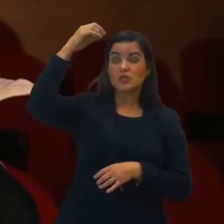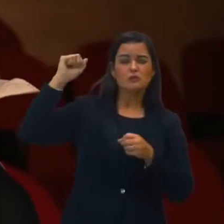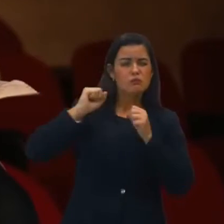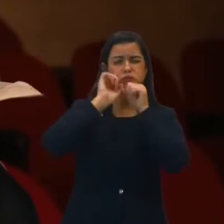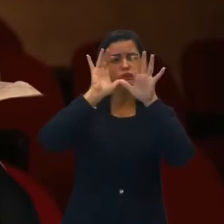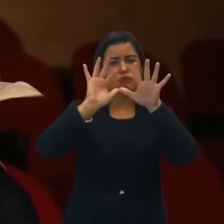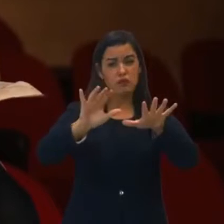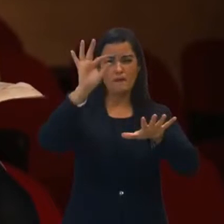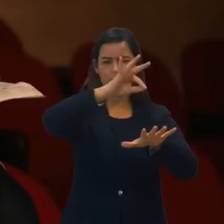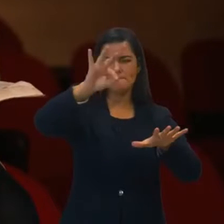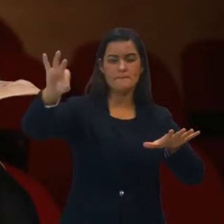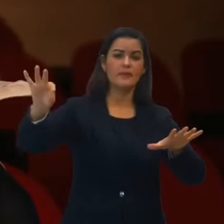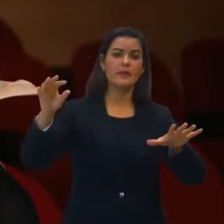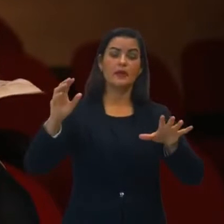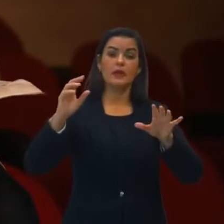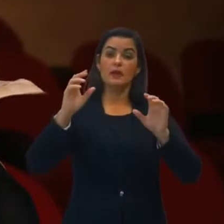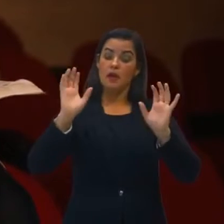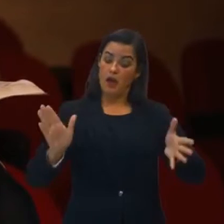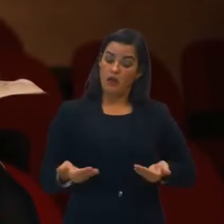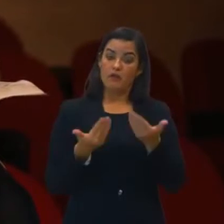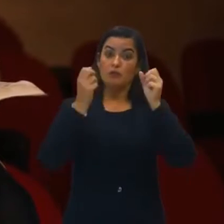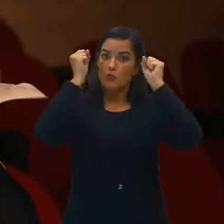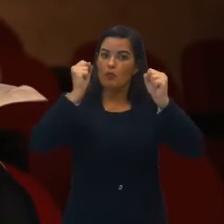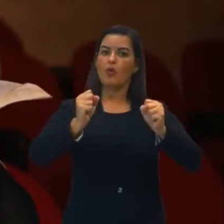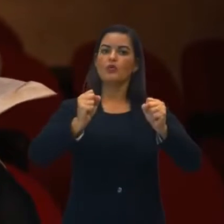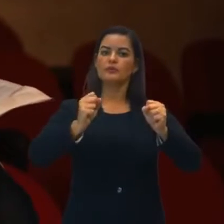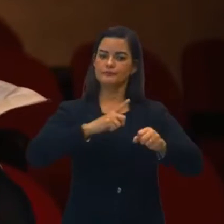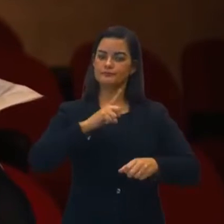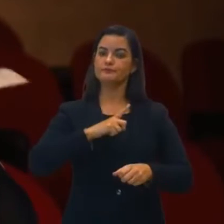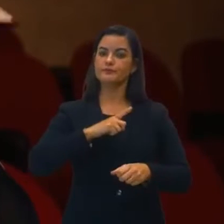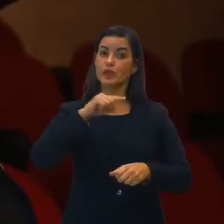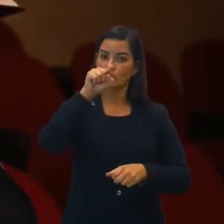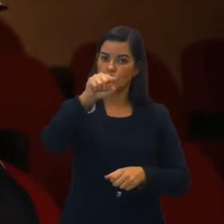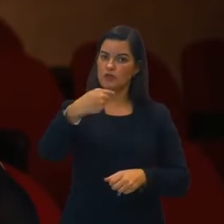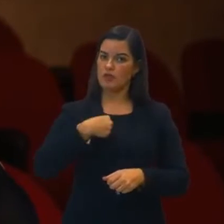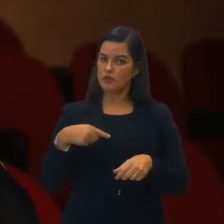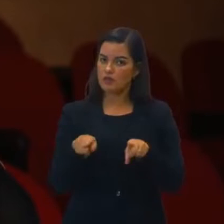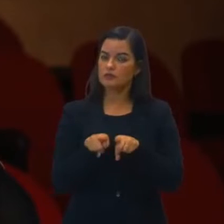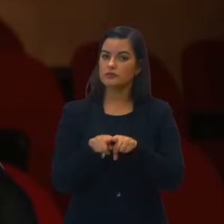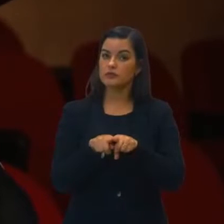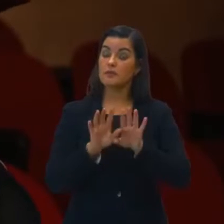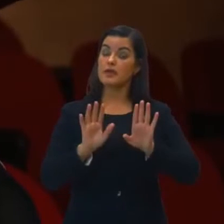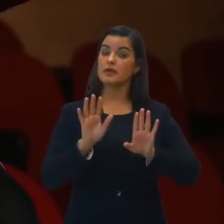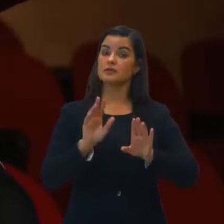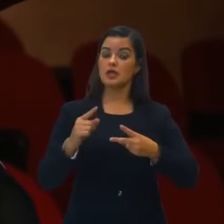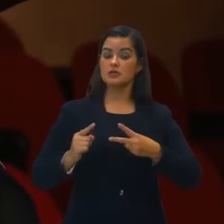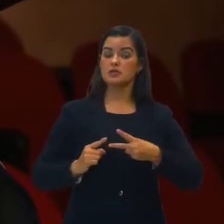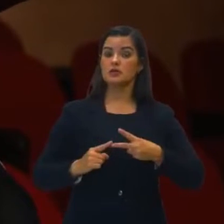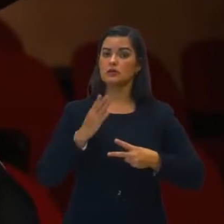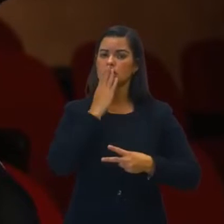poderoso avivamento para você e para mim. Mas em segundo lugar, esta promessa não